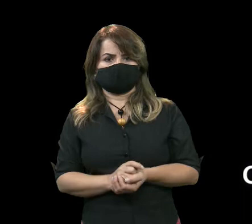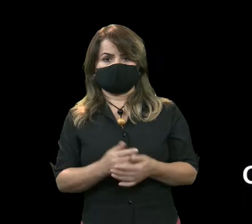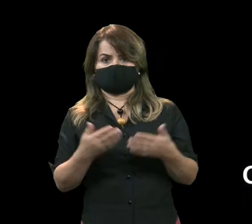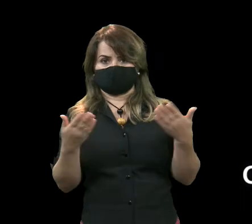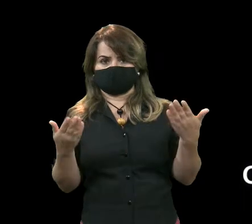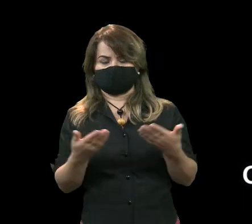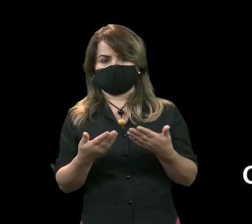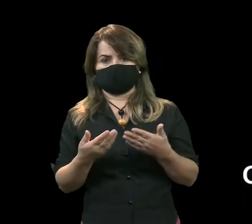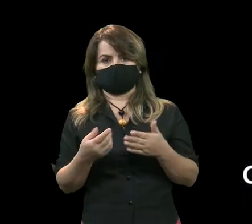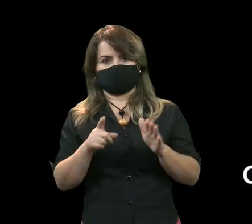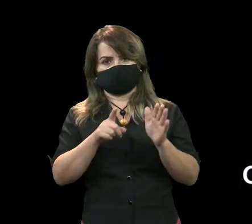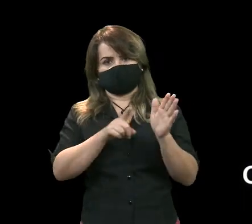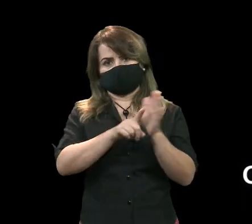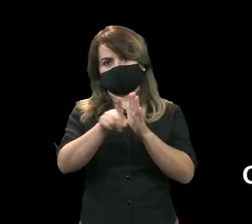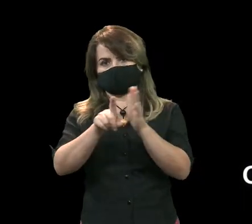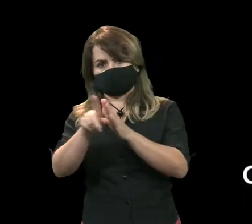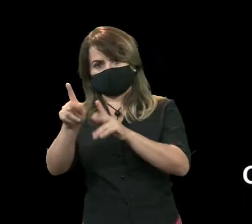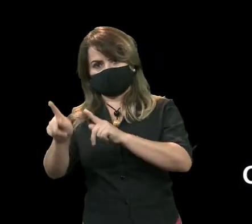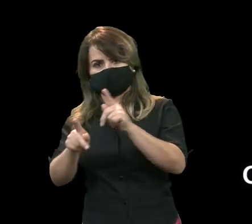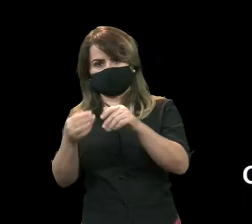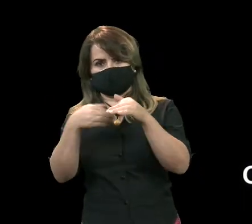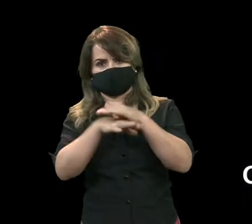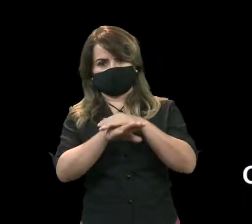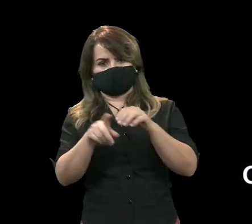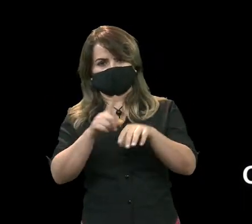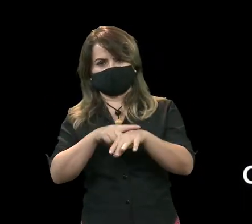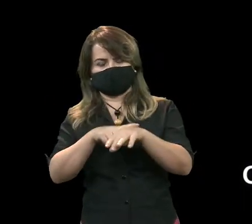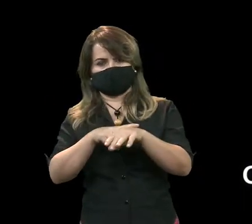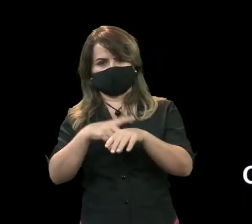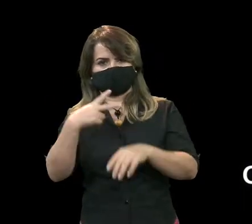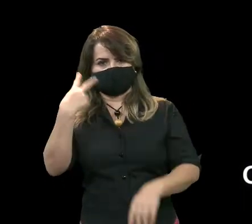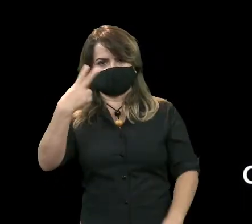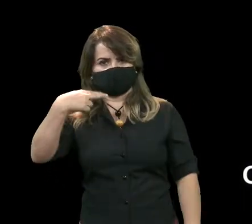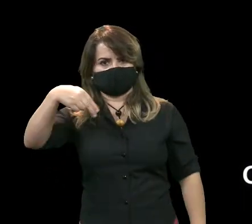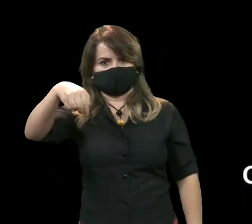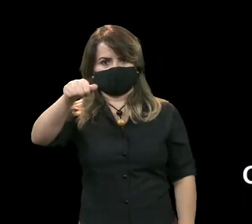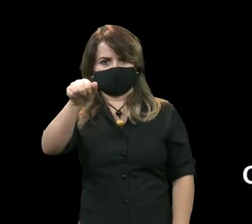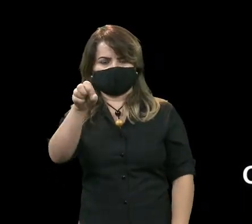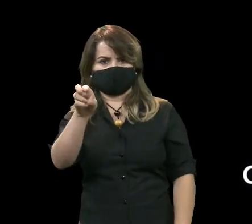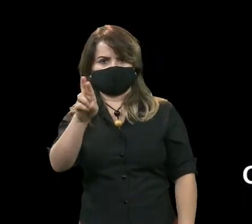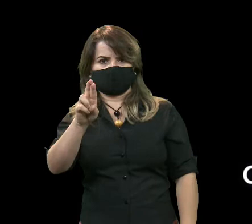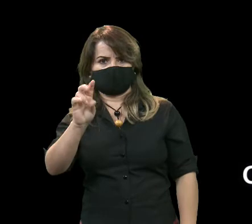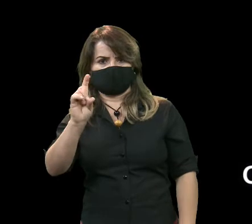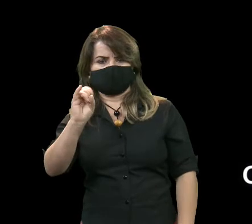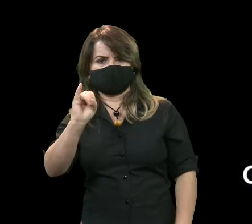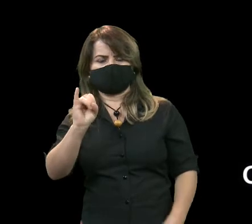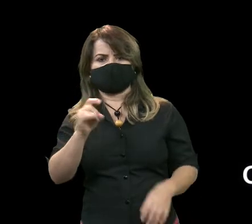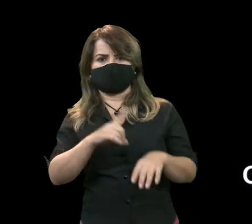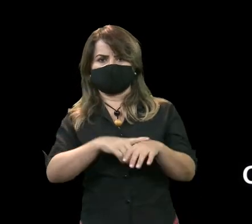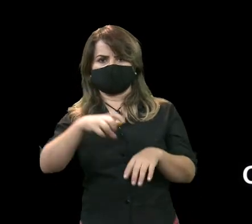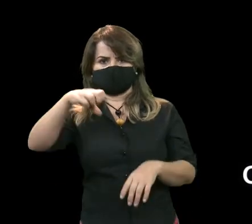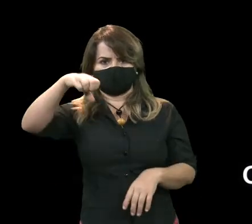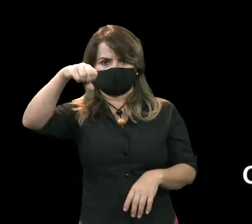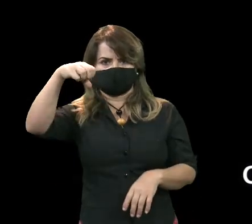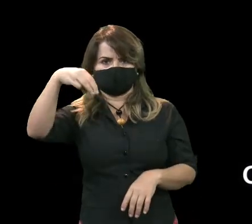consulto a reserva de tempo. Vereador Luiz Eduardo Nardi dispõe de 9 minutos.